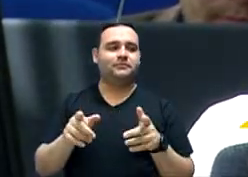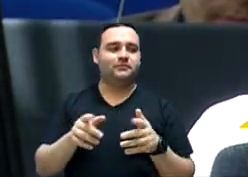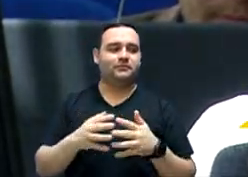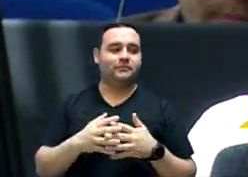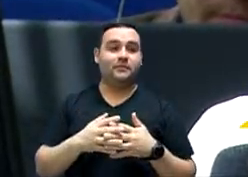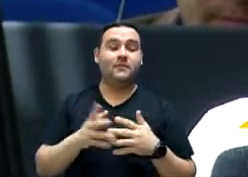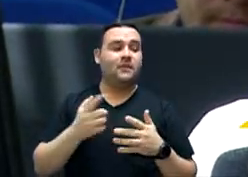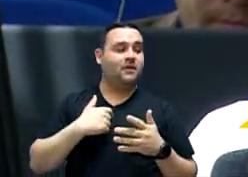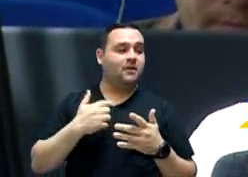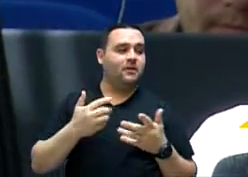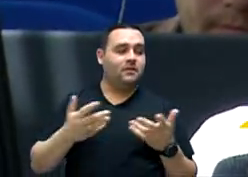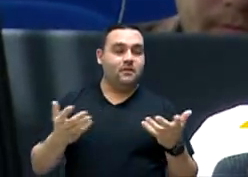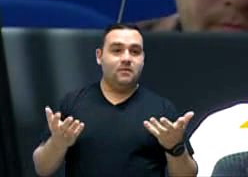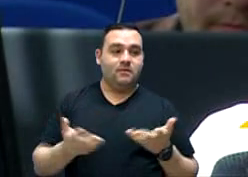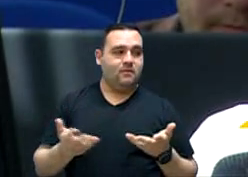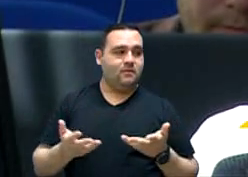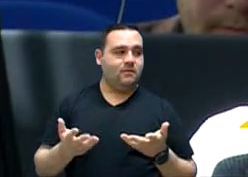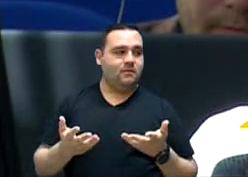Eu venho